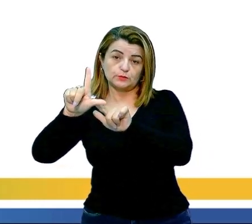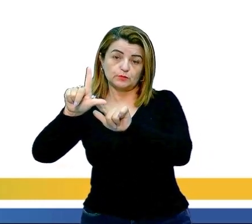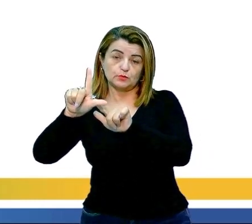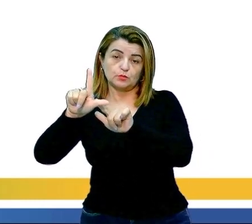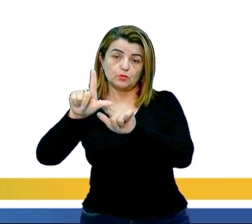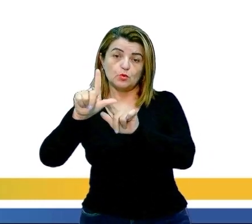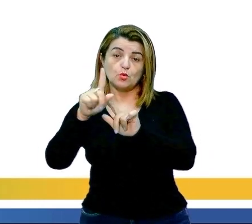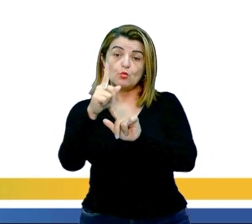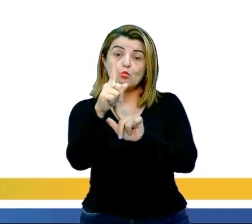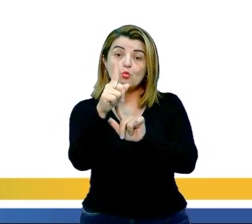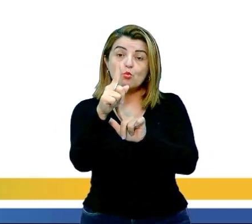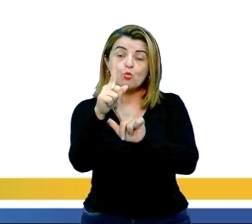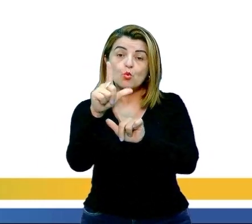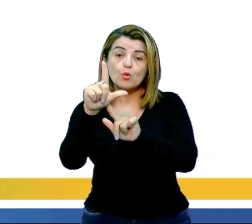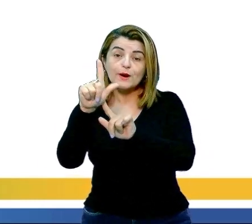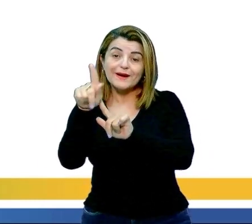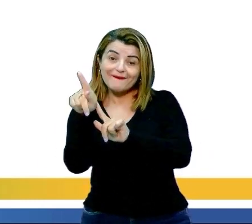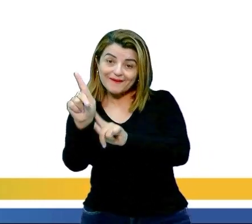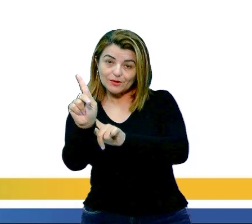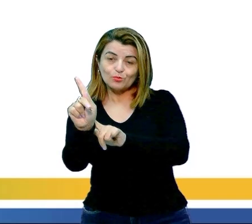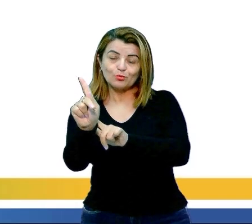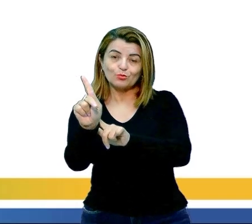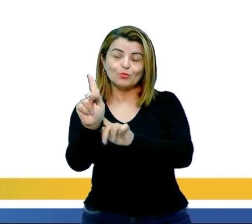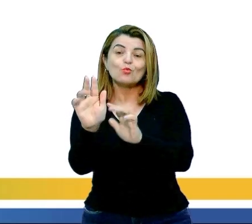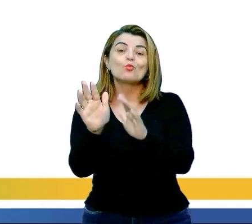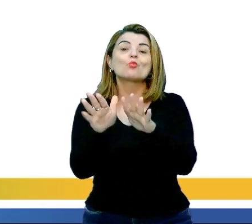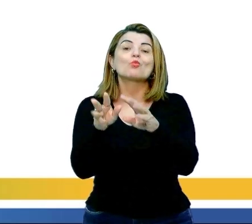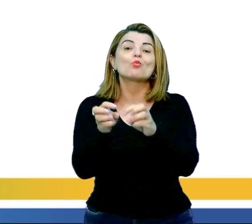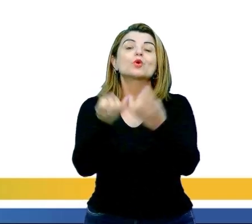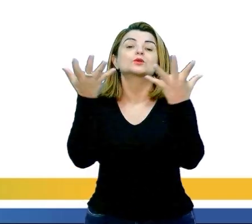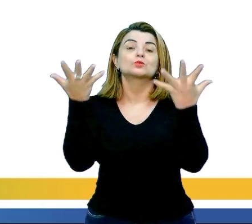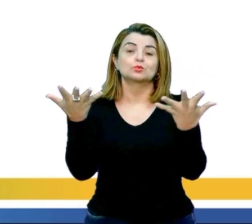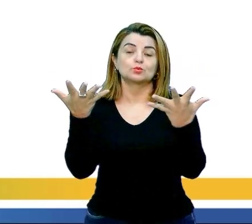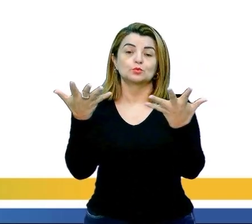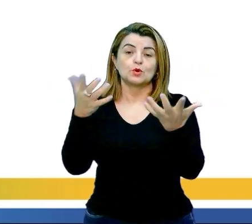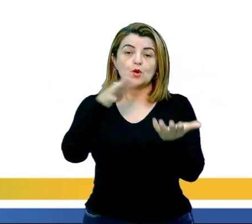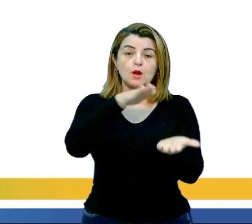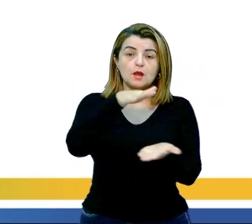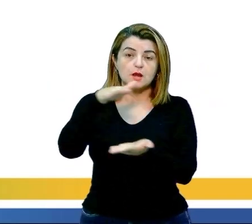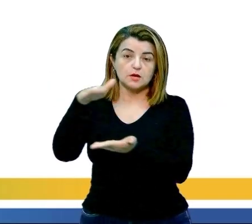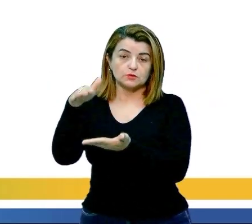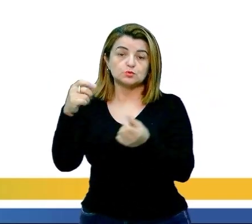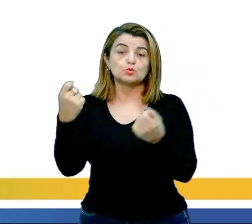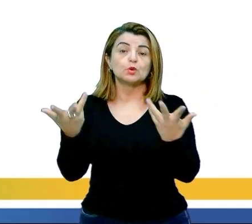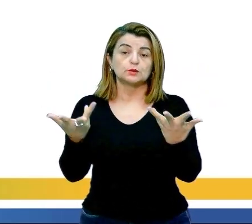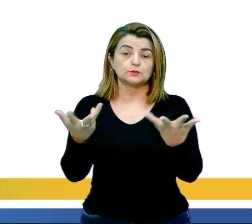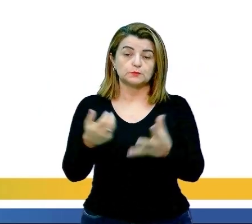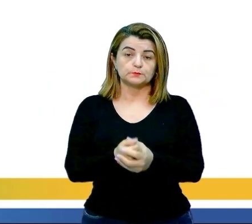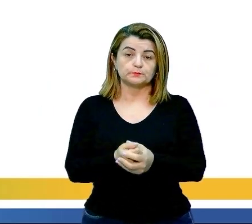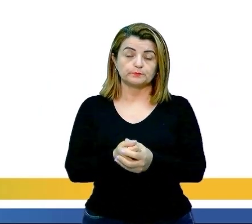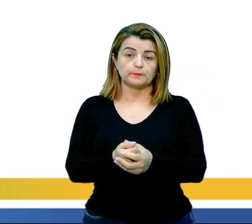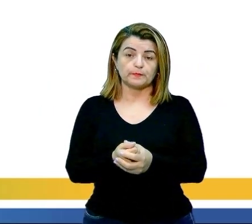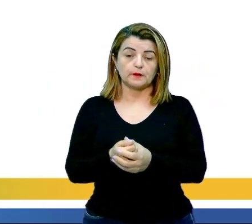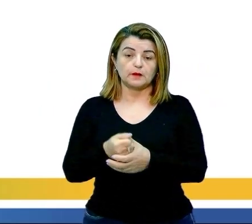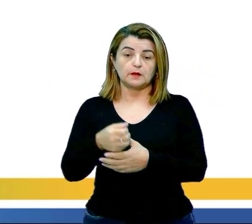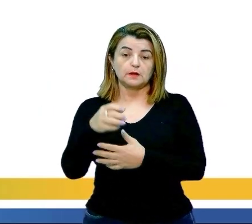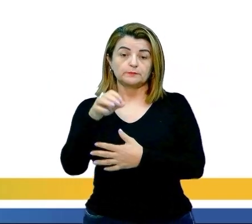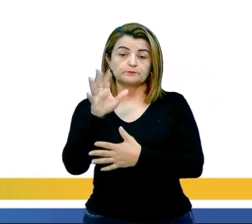1 quilo equivale a 1000 litros, certo? 1